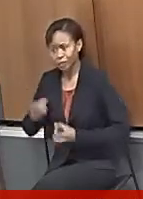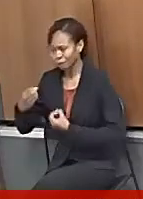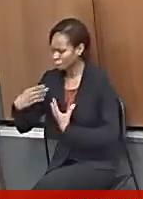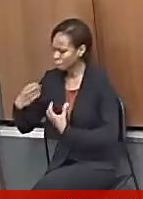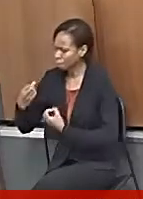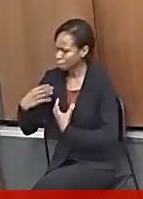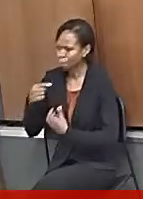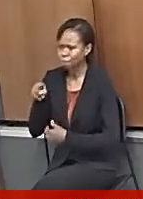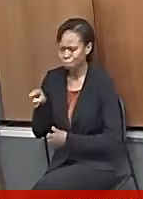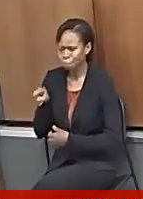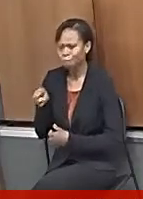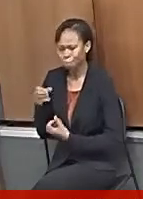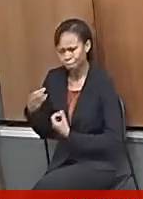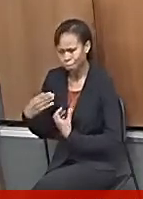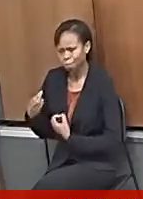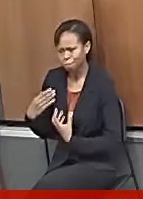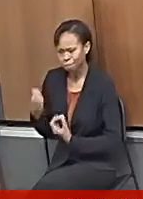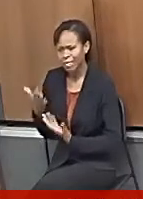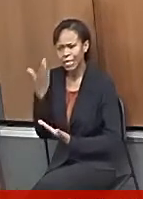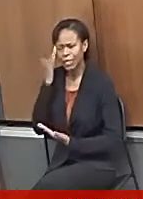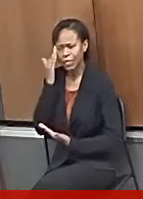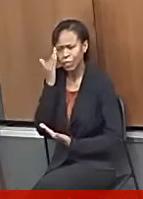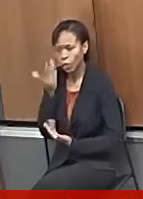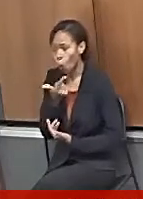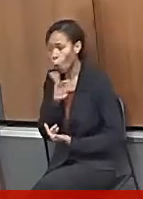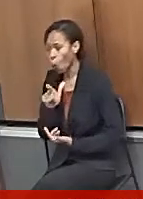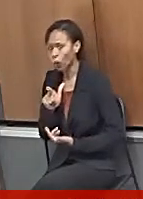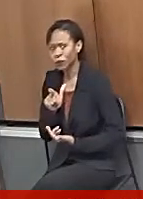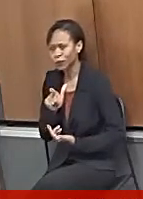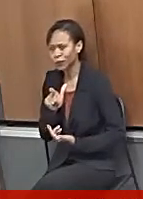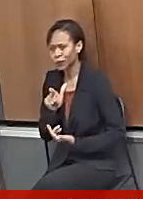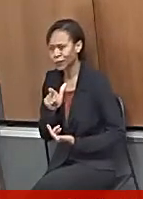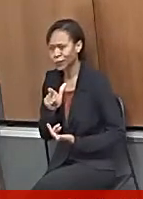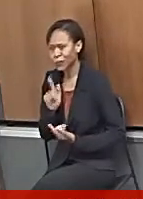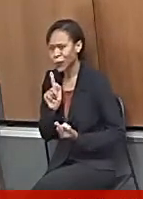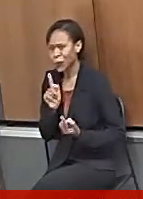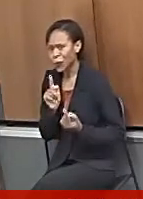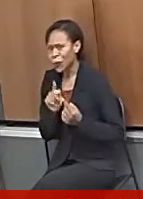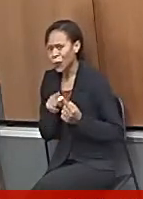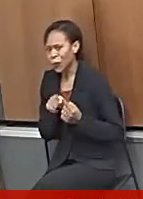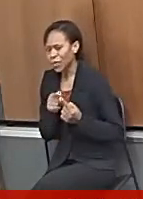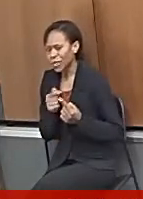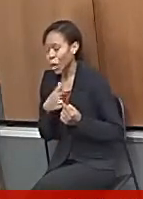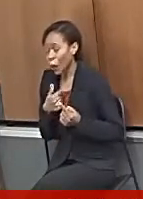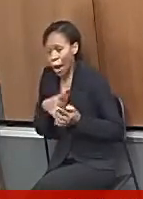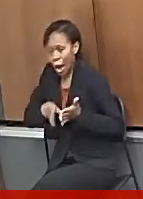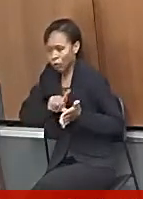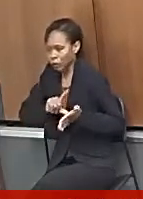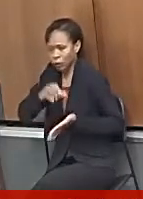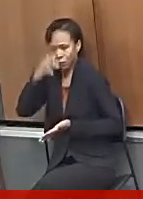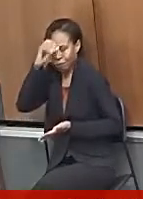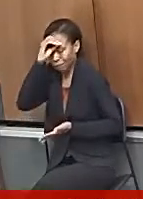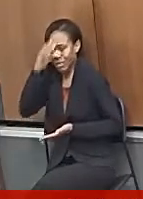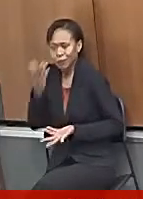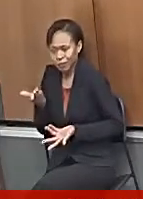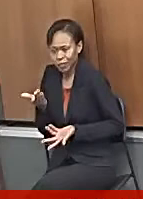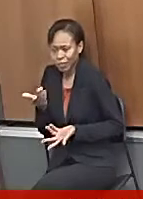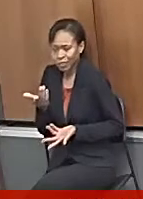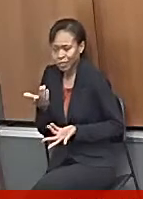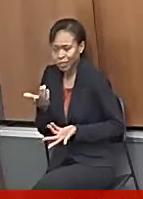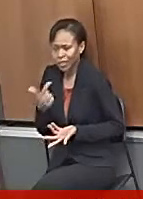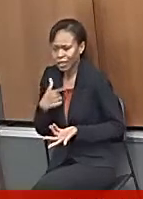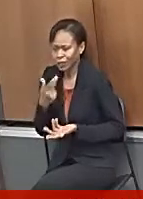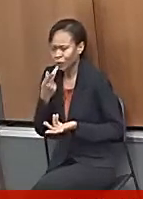a entender um outro lado que eu não entendia e eu quero dizer pra vocês que não só eu mas acredito que grande